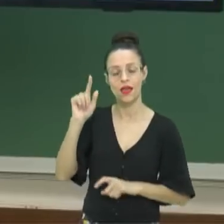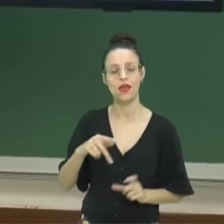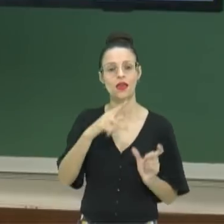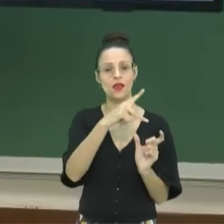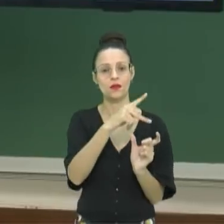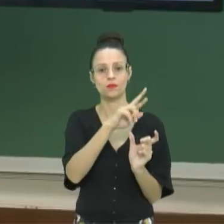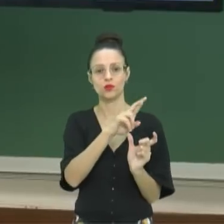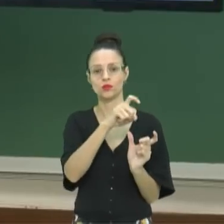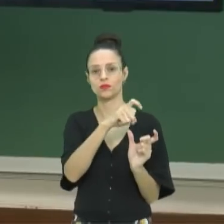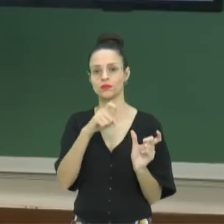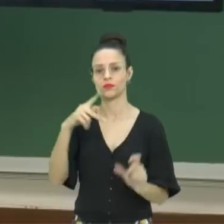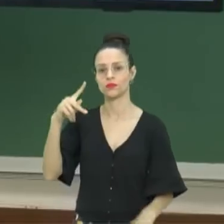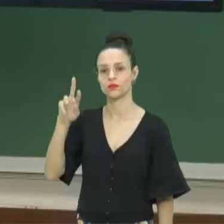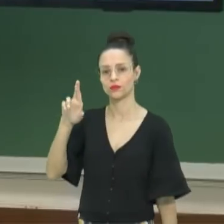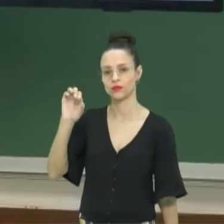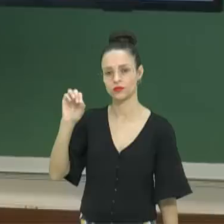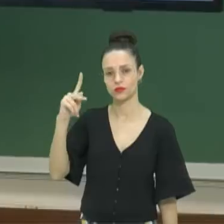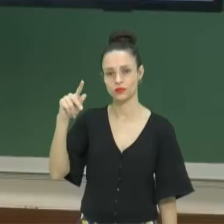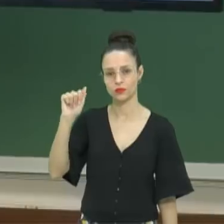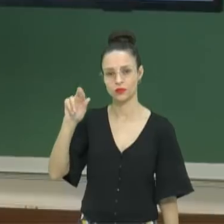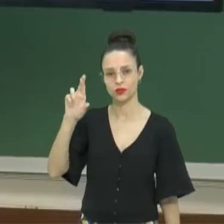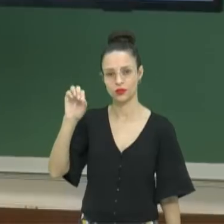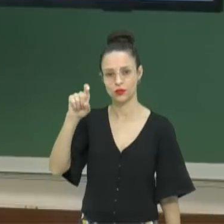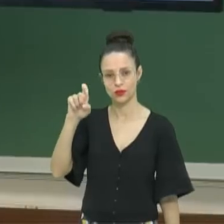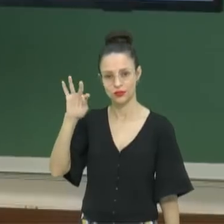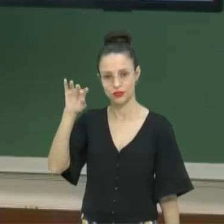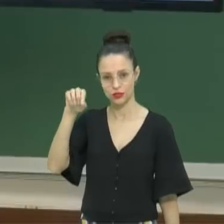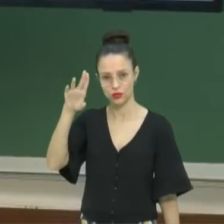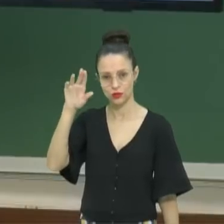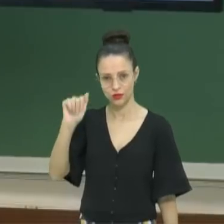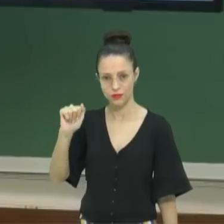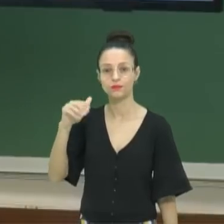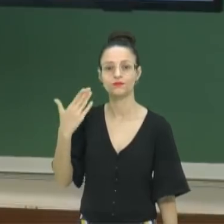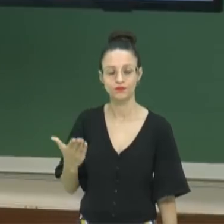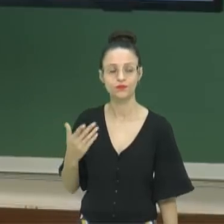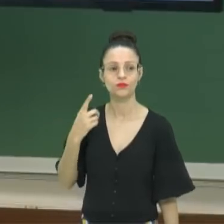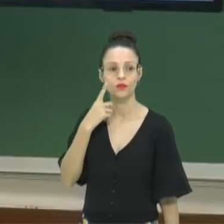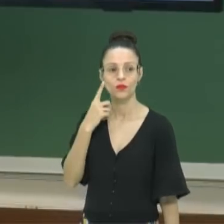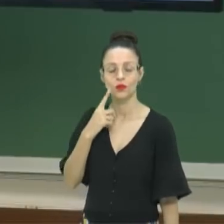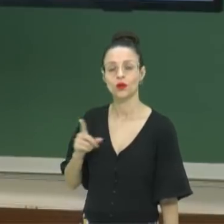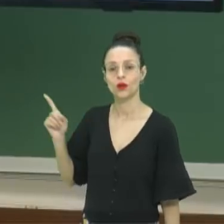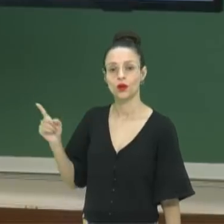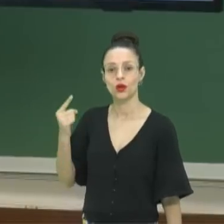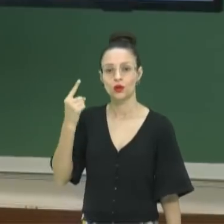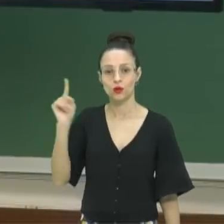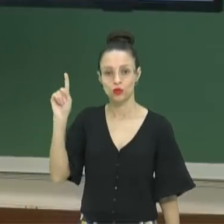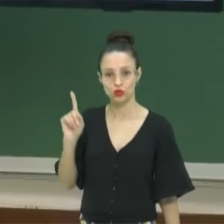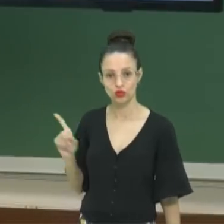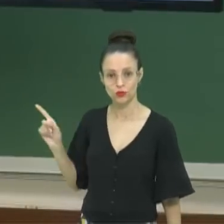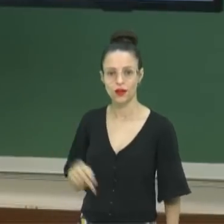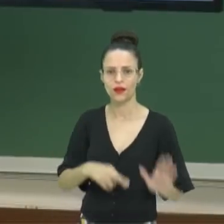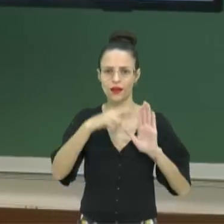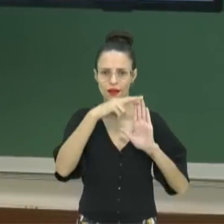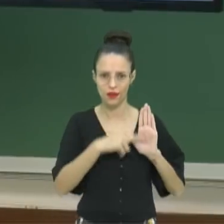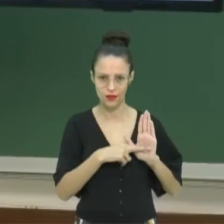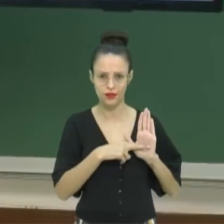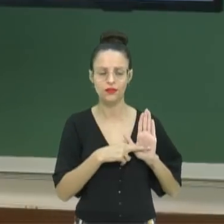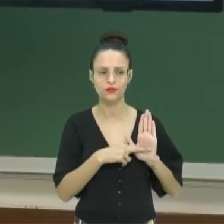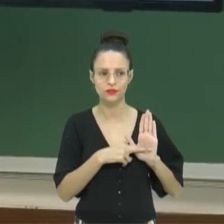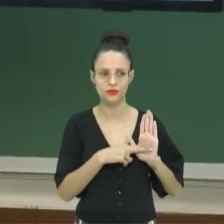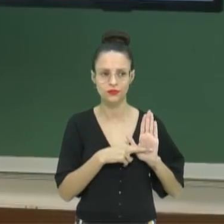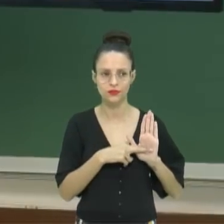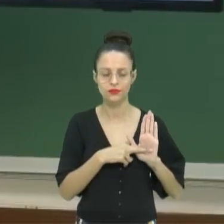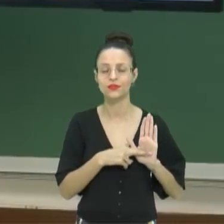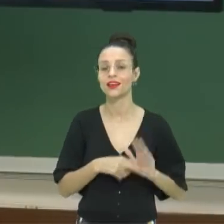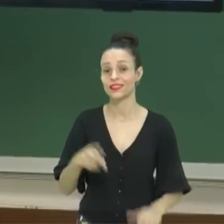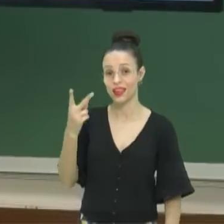uma proparoxítona. Relembrando rapidinho para você. Aqui temos algumas regras.